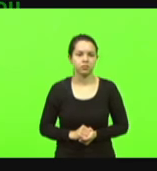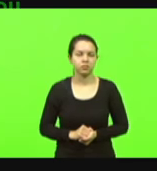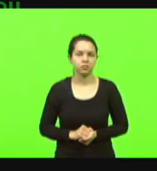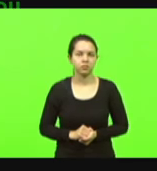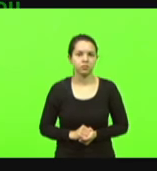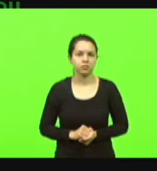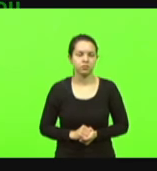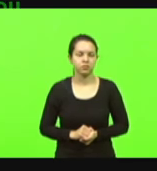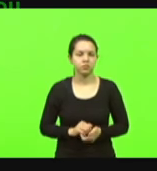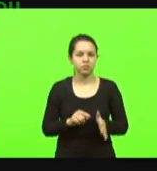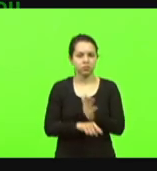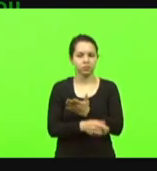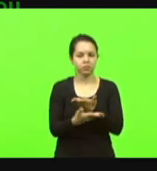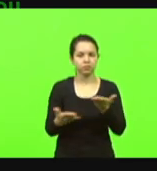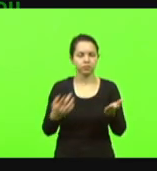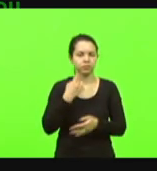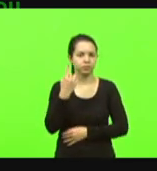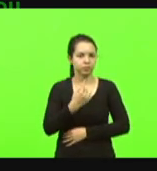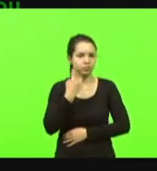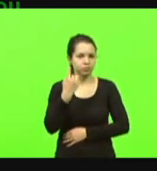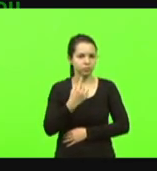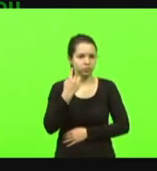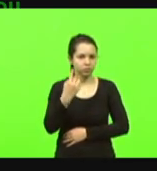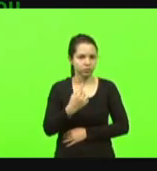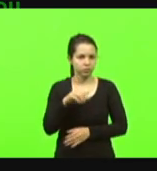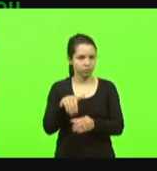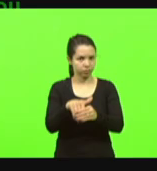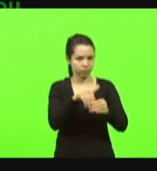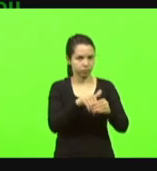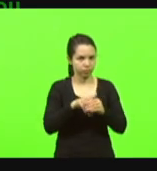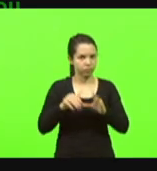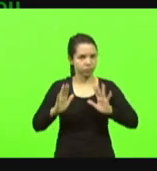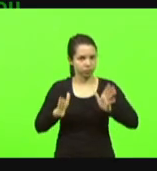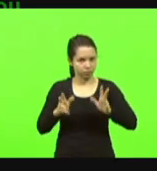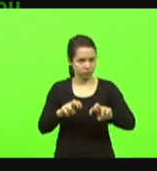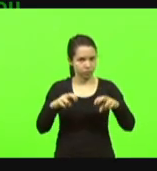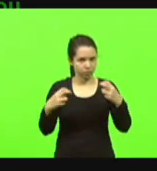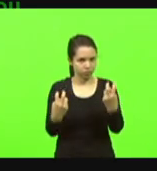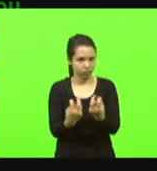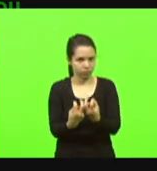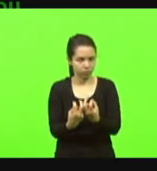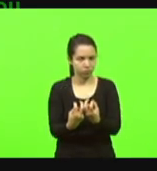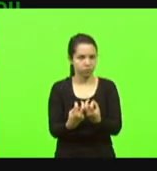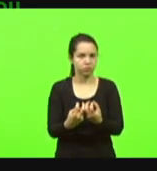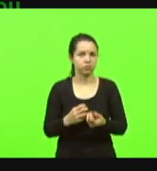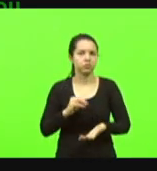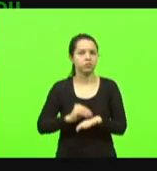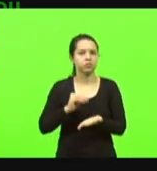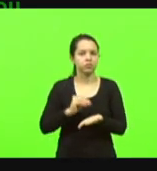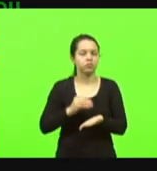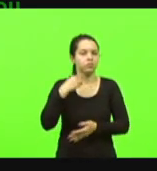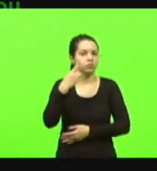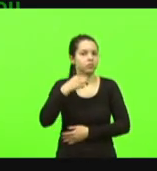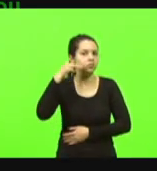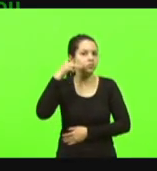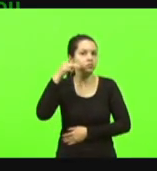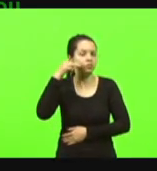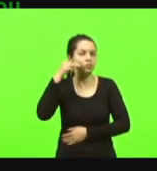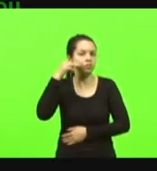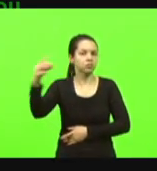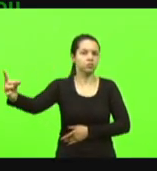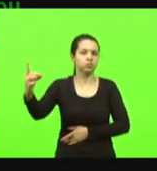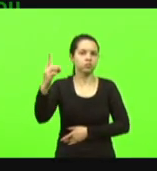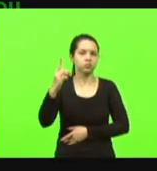no consultório ser adaptados todos em seu direito de voto quem está em plenário só falta a deputada Marlene que está vindo a lido